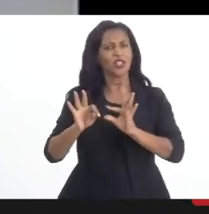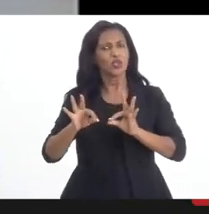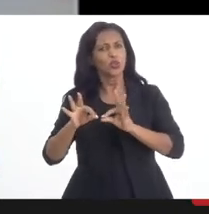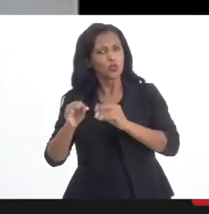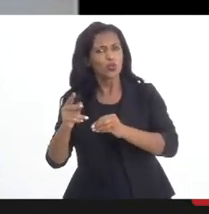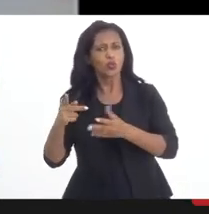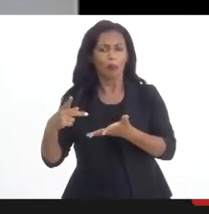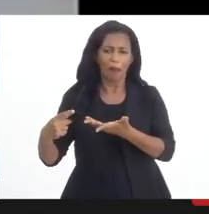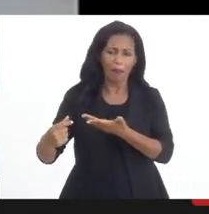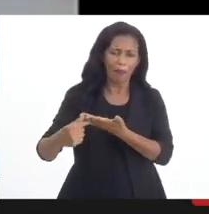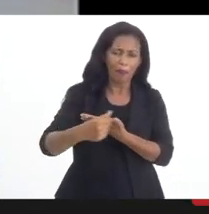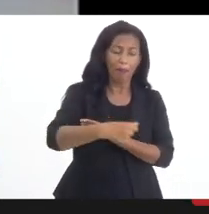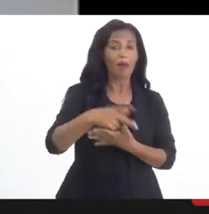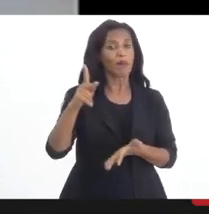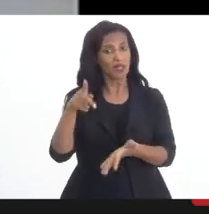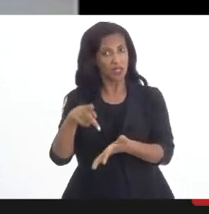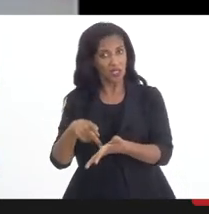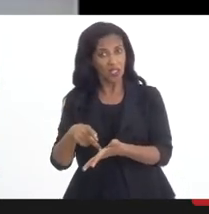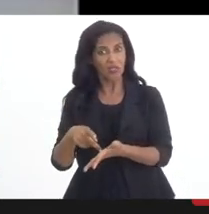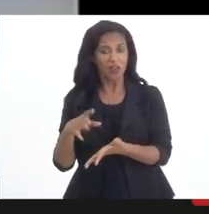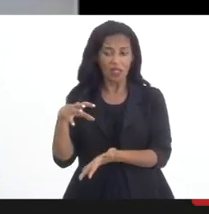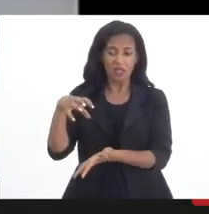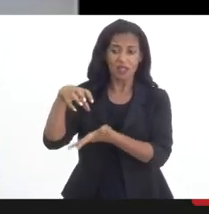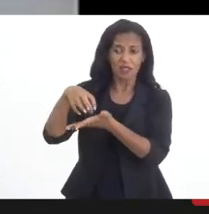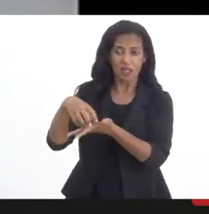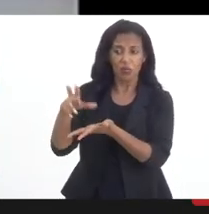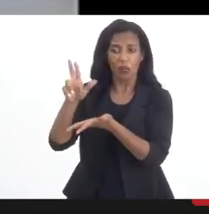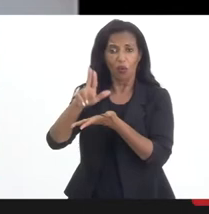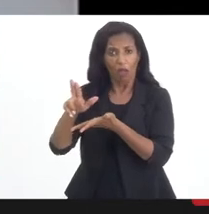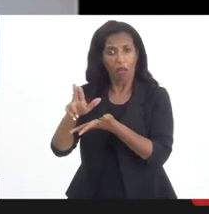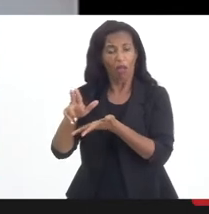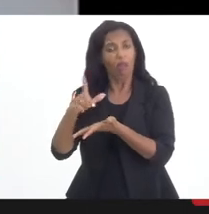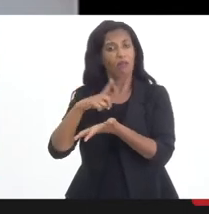foi falado aqui, para que, de fato, esse centro universitário